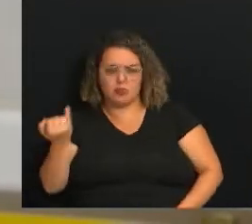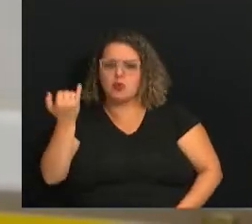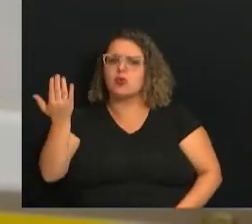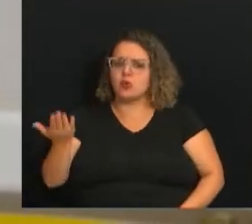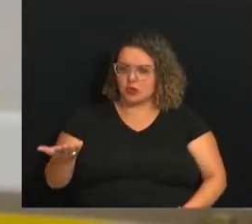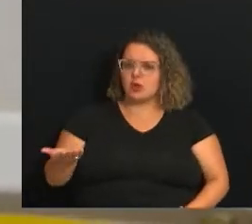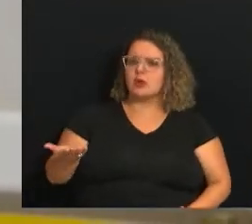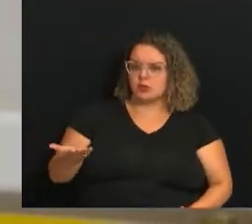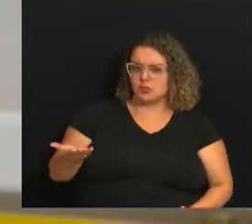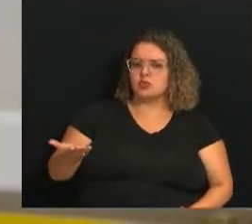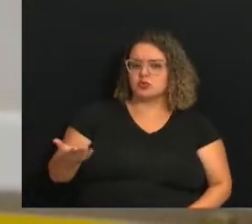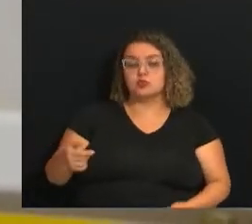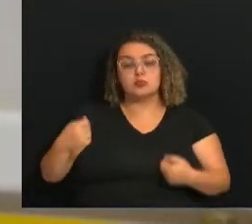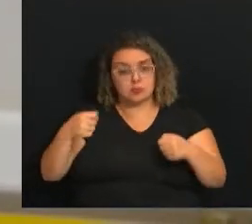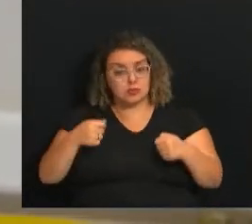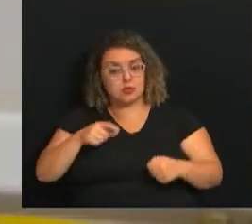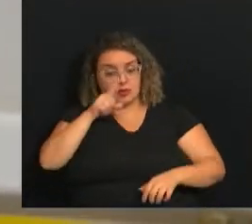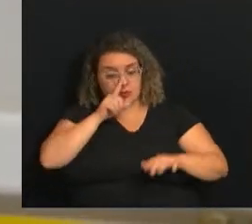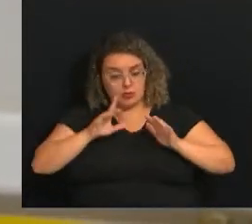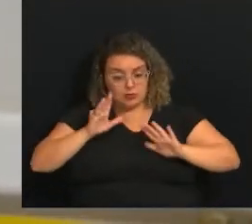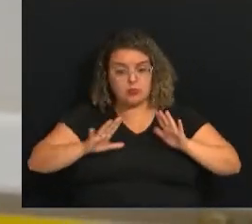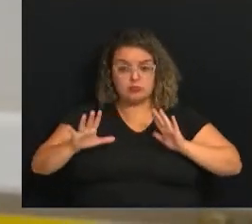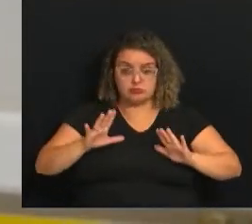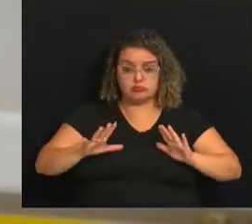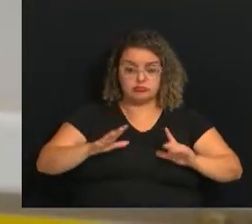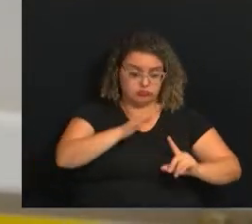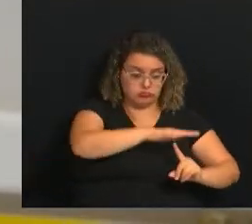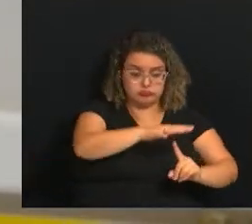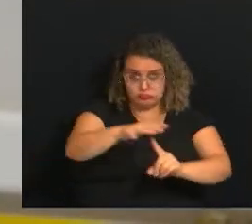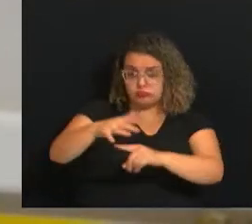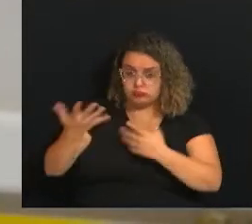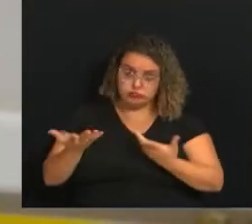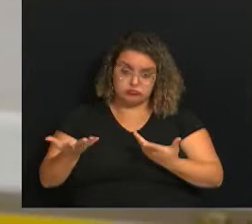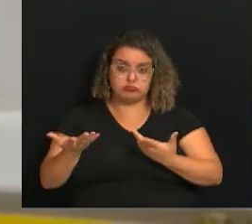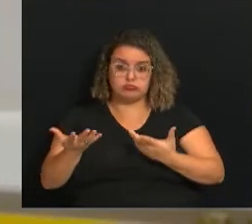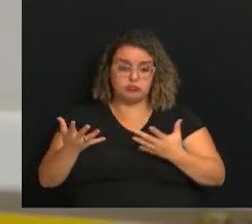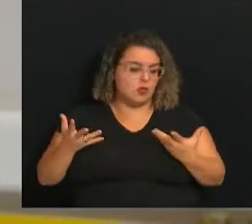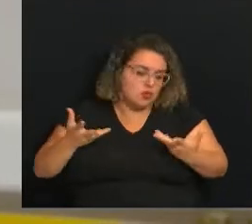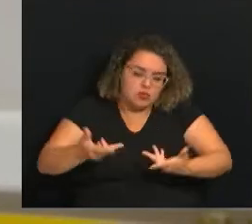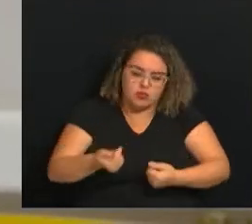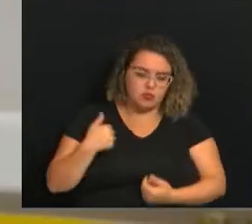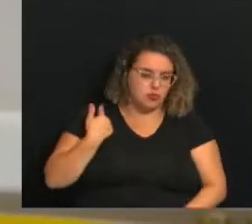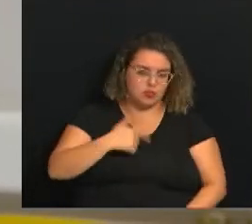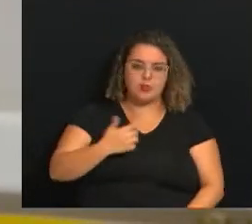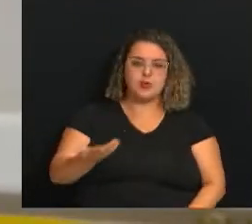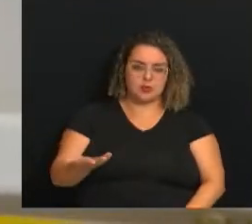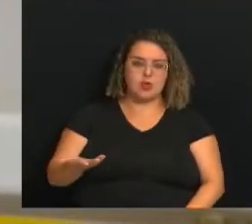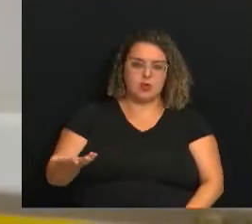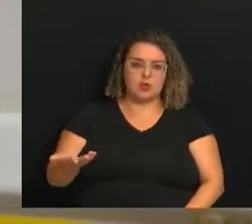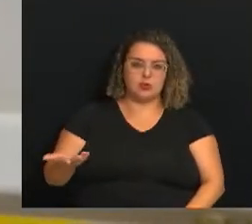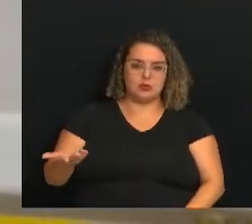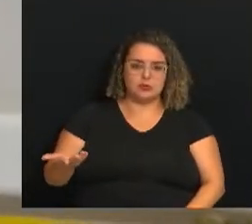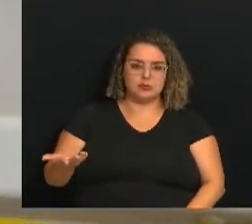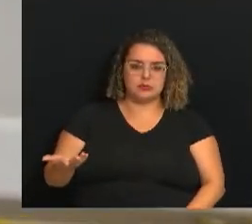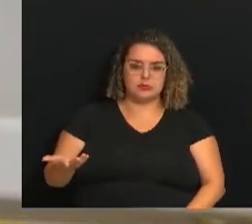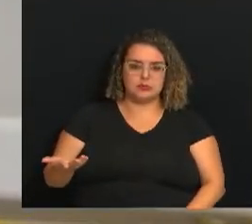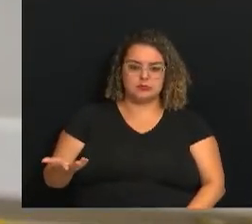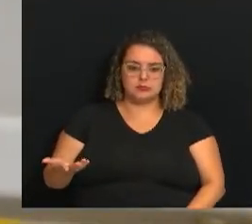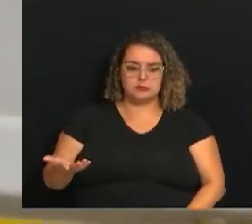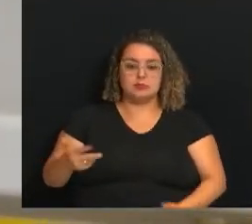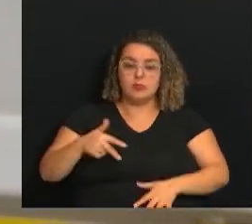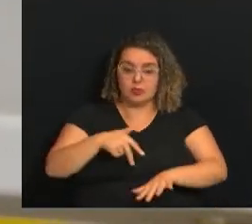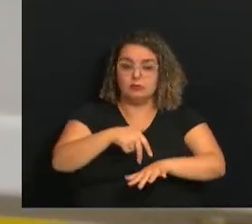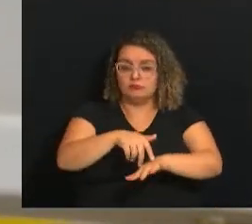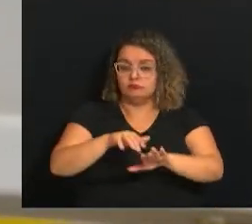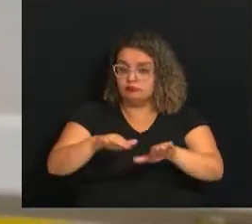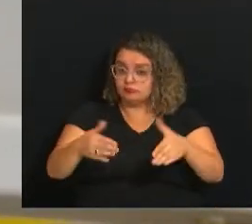nós precisamos de fato cuidar da nossa casa comum e o meio ambiente é tudo para nós, né? Então o Partido dos Trabalhadores, a bancada,